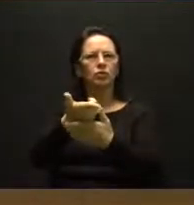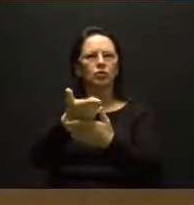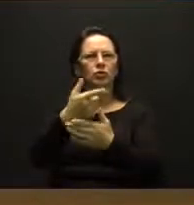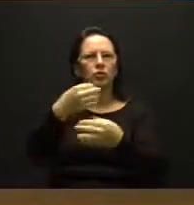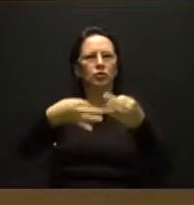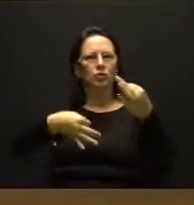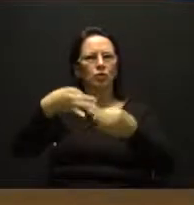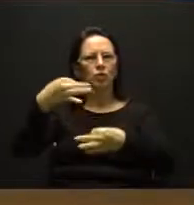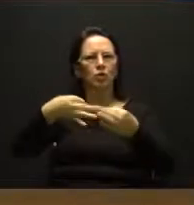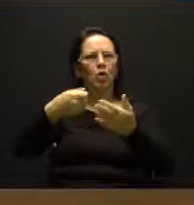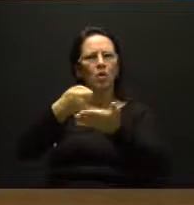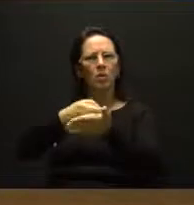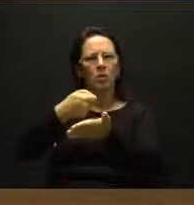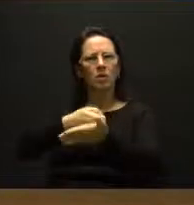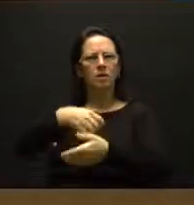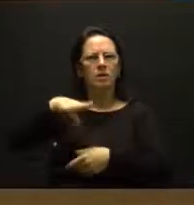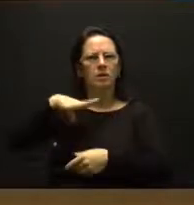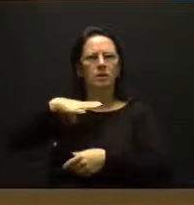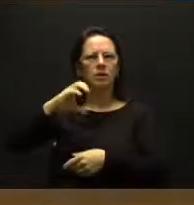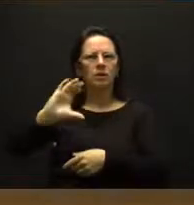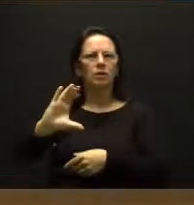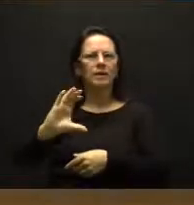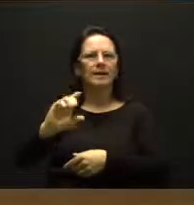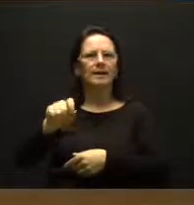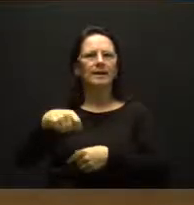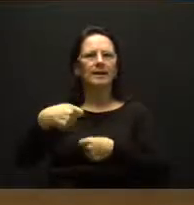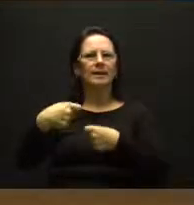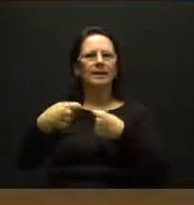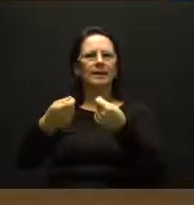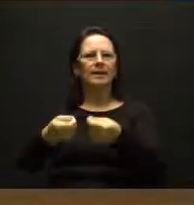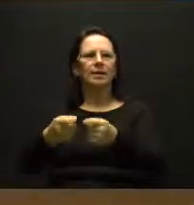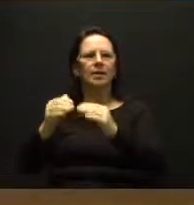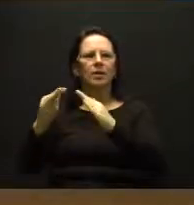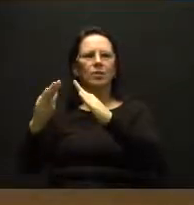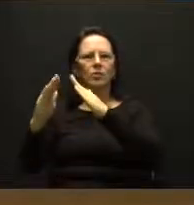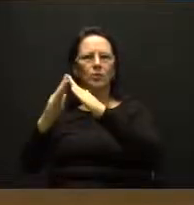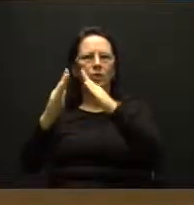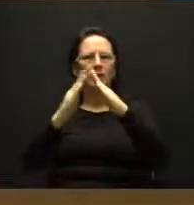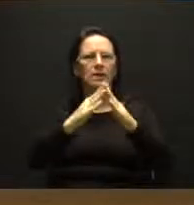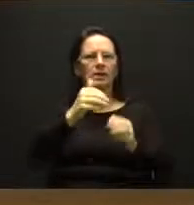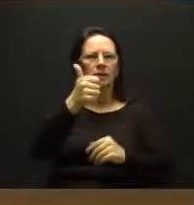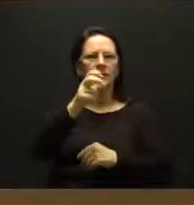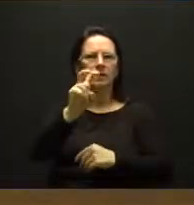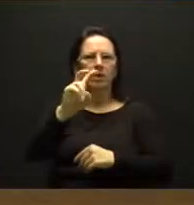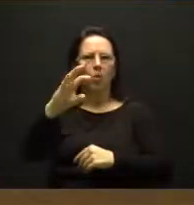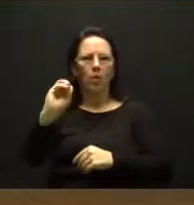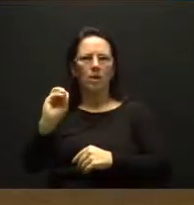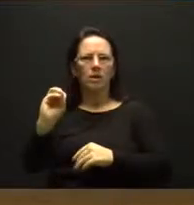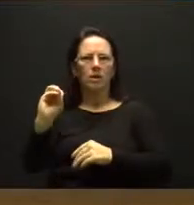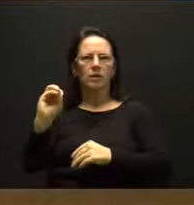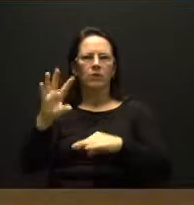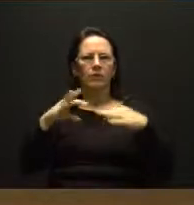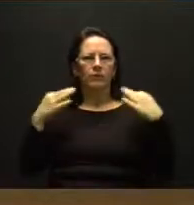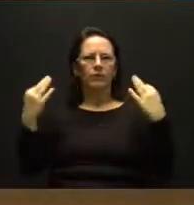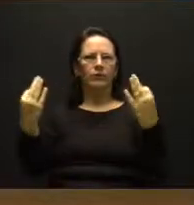obrigando o município de cubatão dar moradia ou ao cinema aluguel para 150 famílias